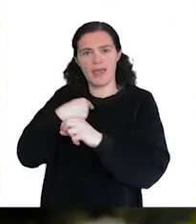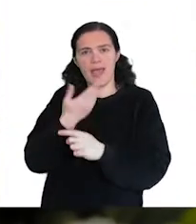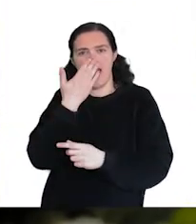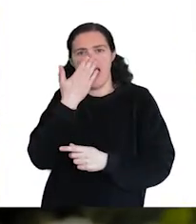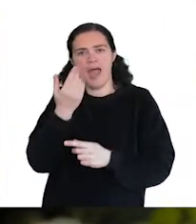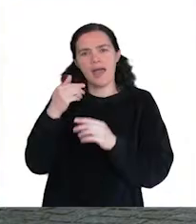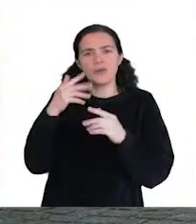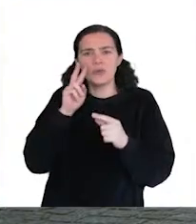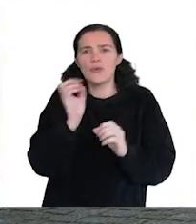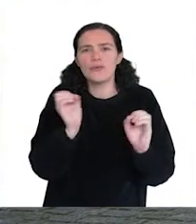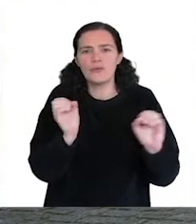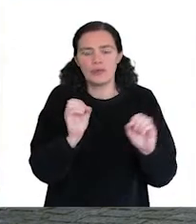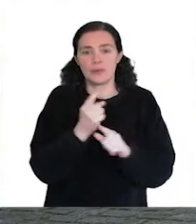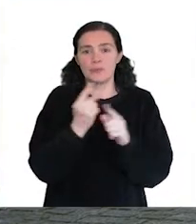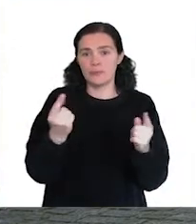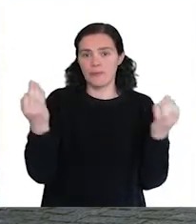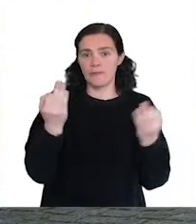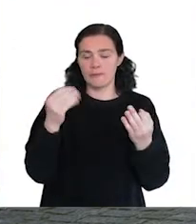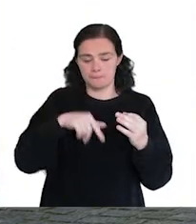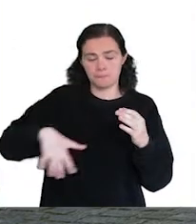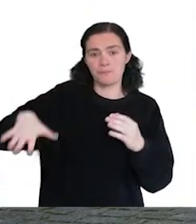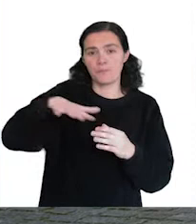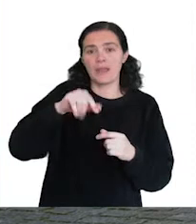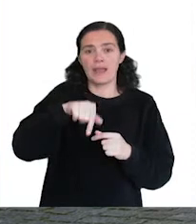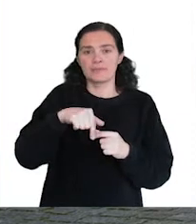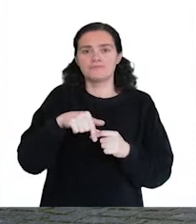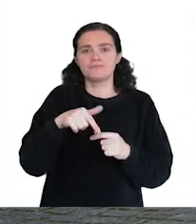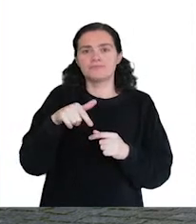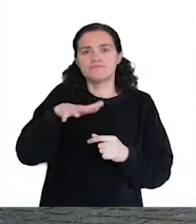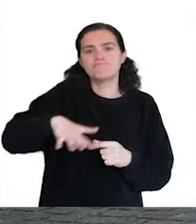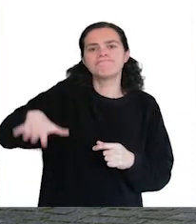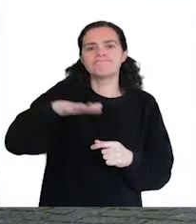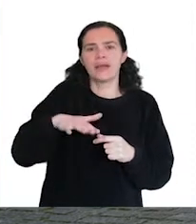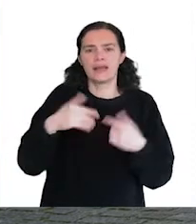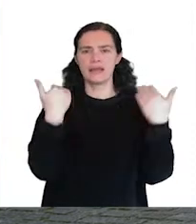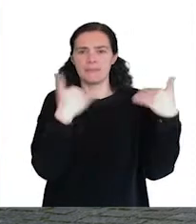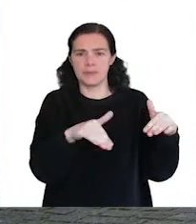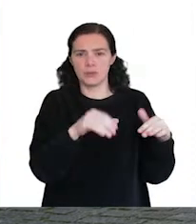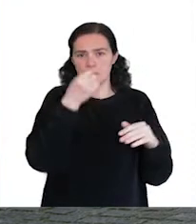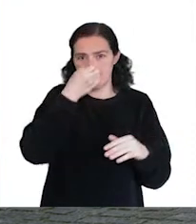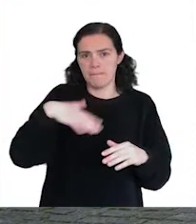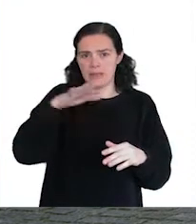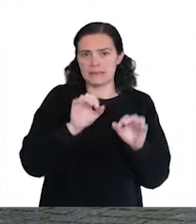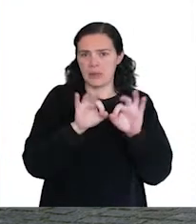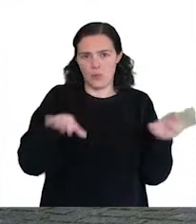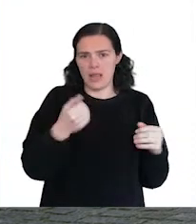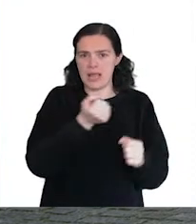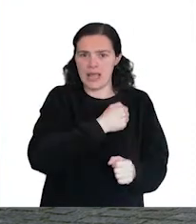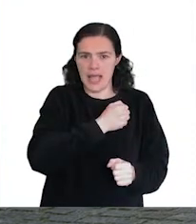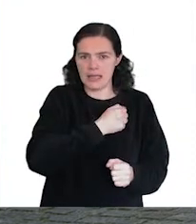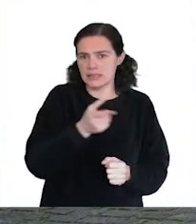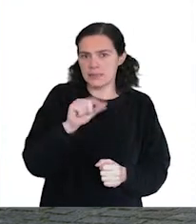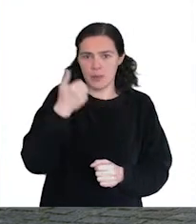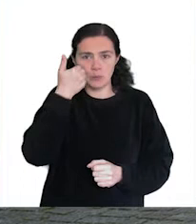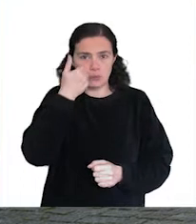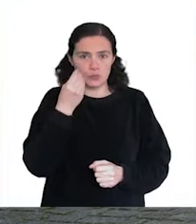dizer, invisível. Pelo facto de esta construção existir numa das zonas limítrofes do parque, à semelhança, aliás, da própria